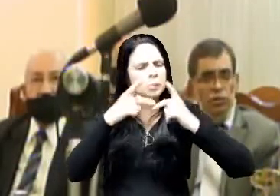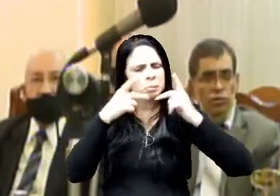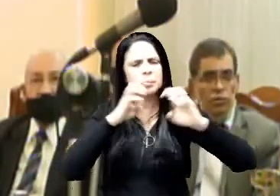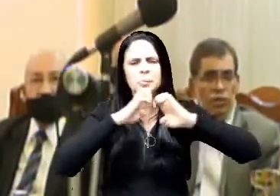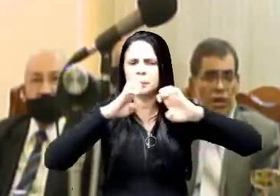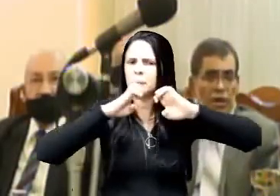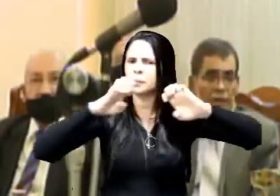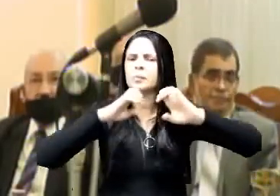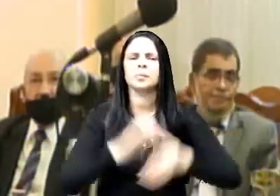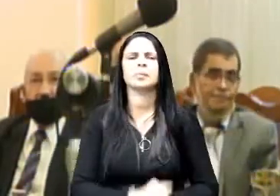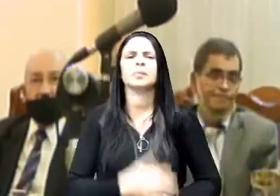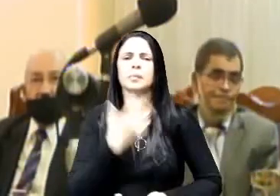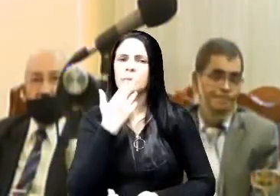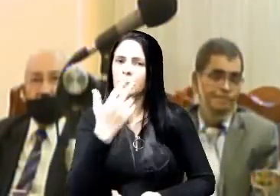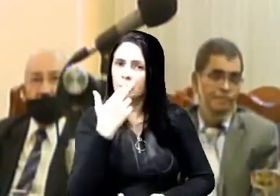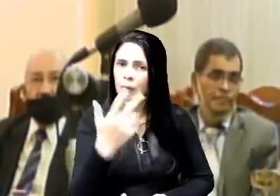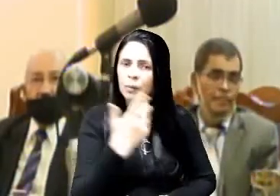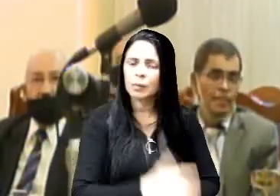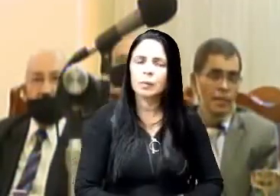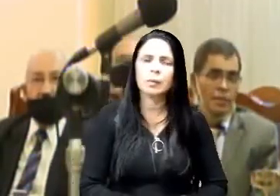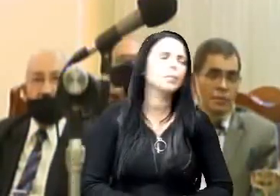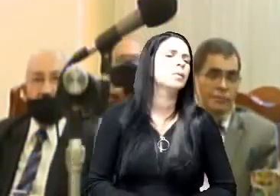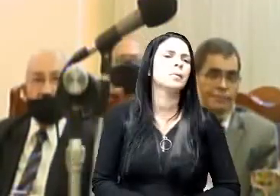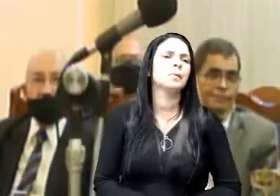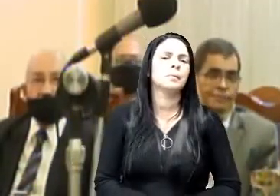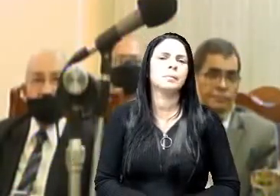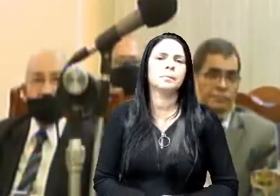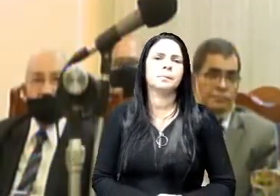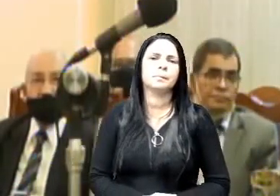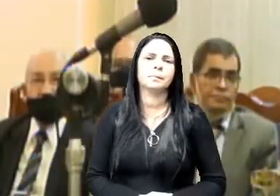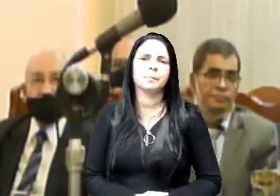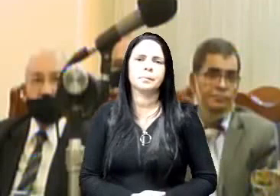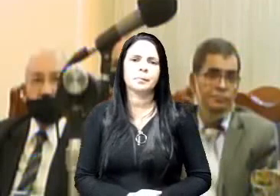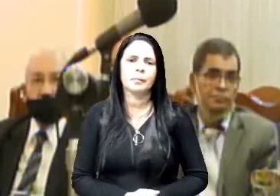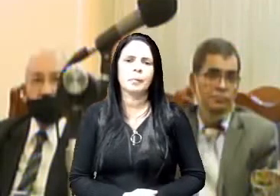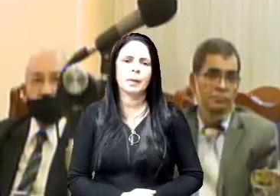Oh, alamacere, manahácia.